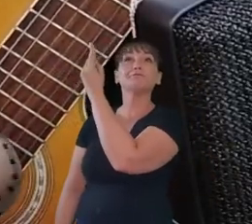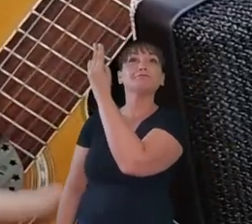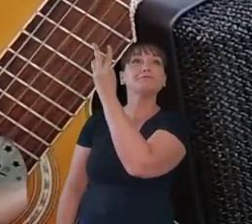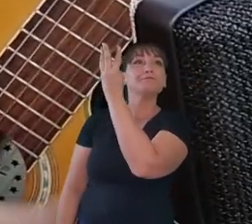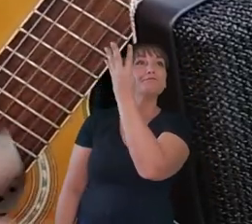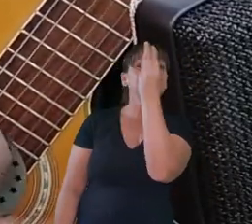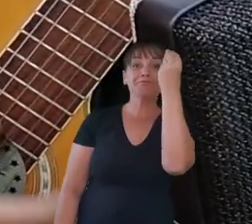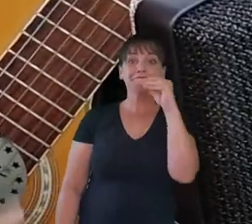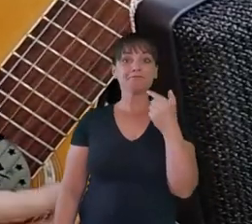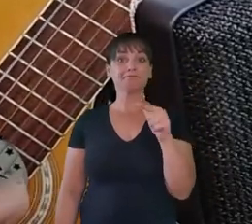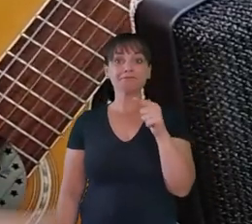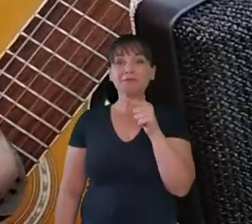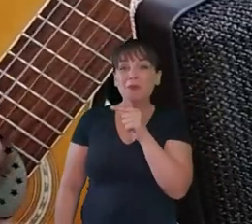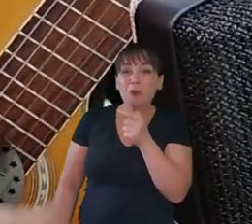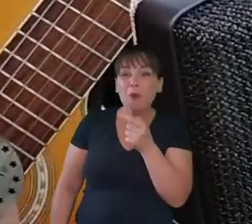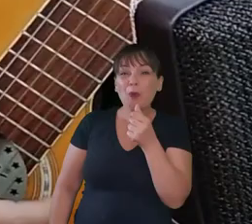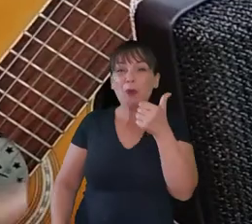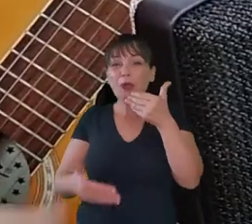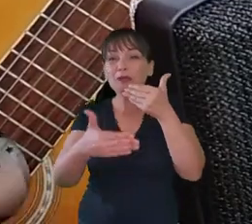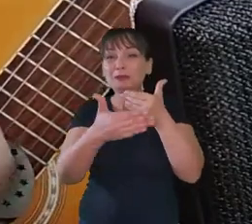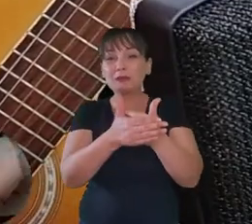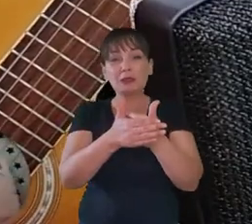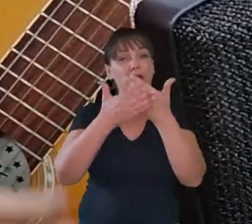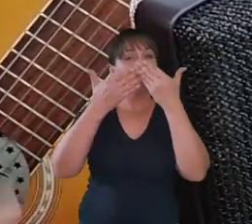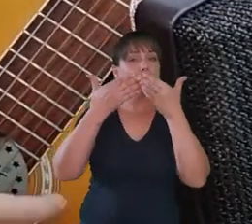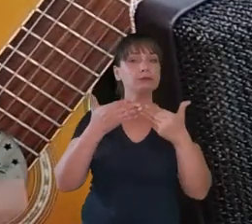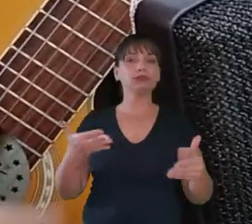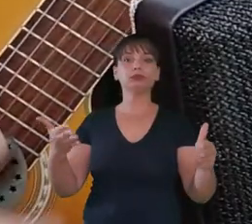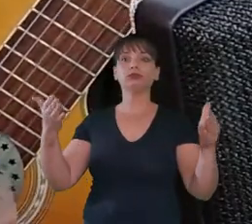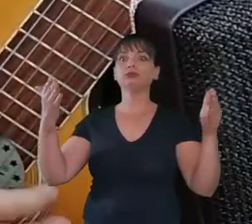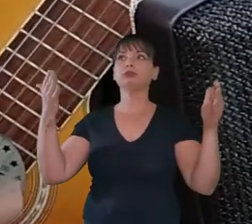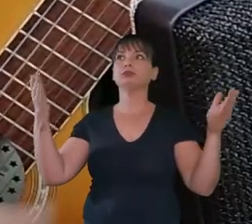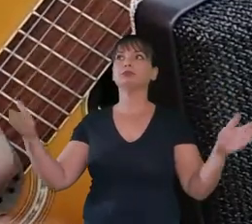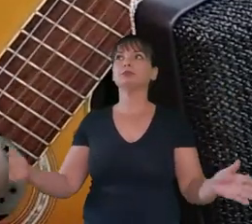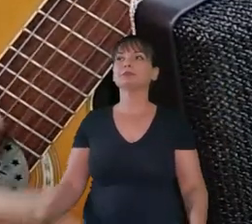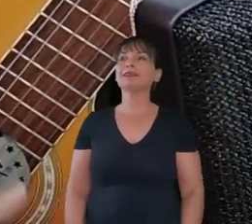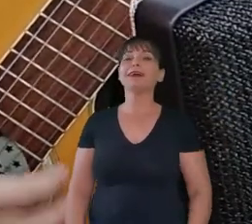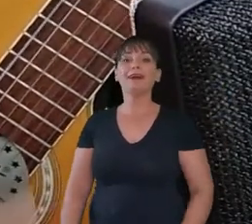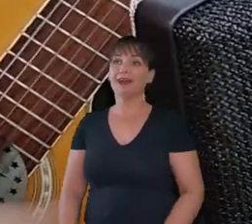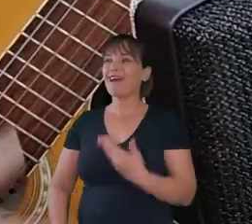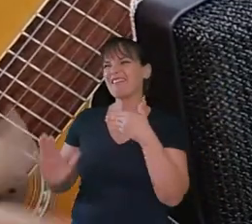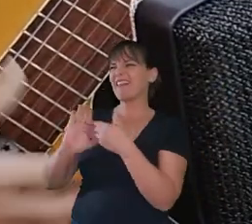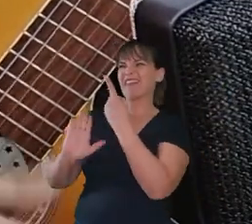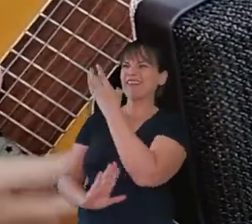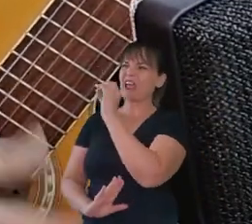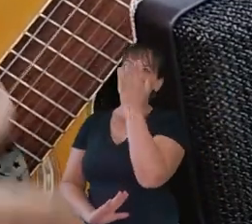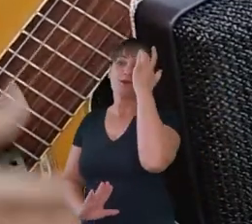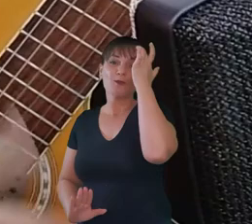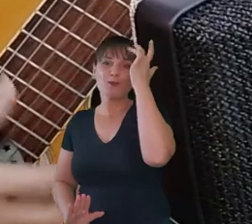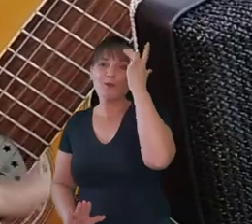sem preguiça. Quando penso que chegou, o caminho sempre espicha. Até 10 foi